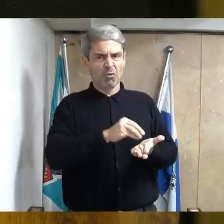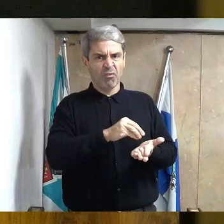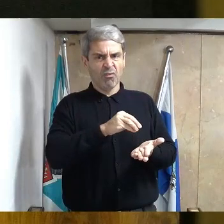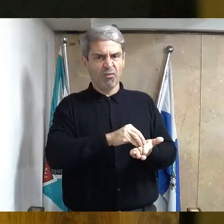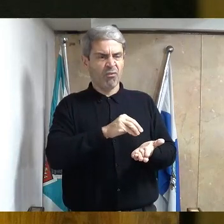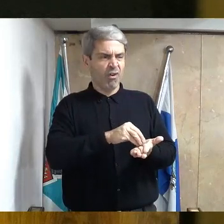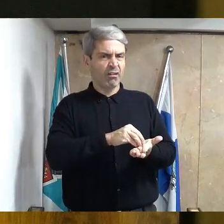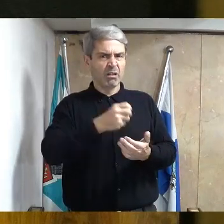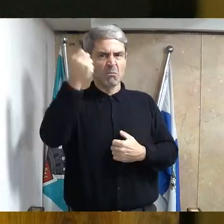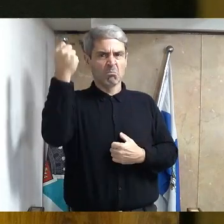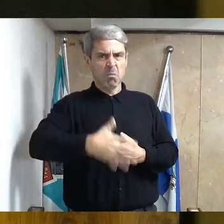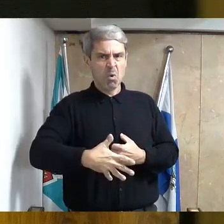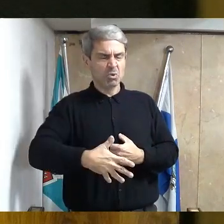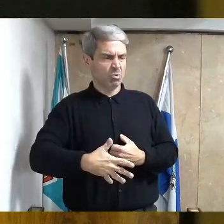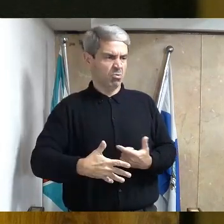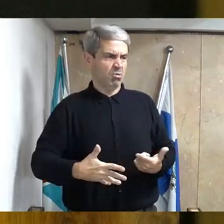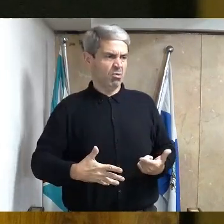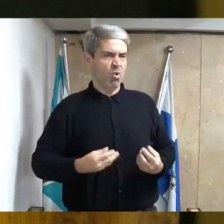do abuso